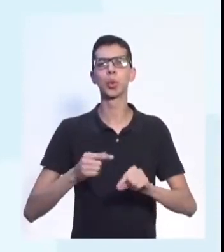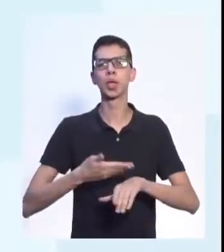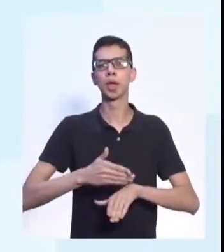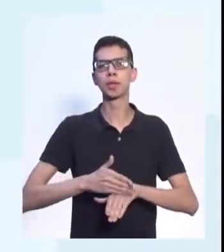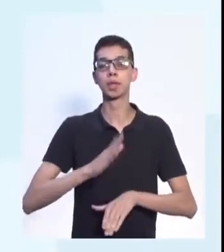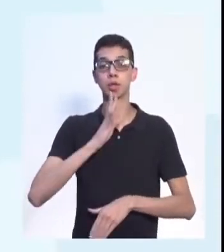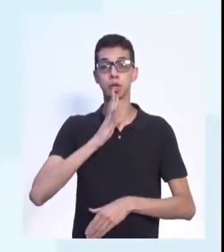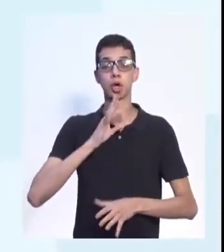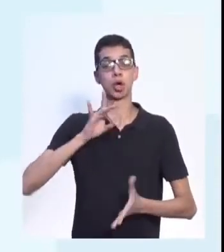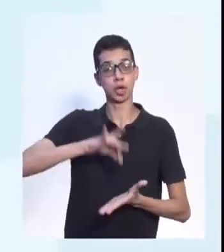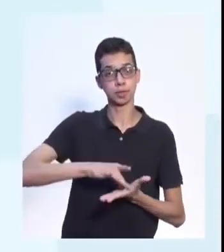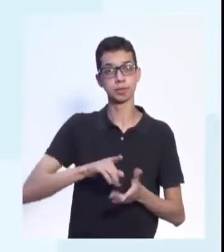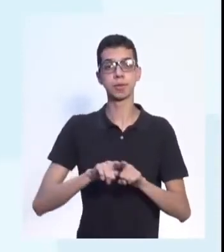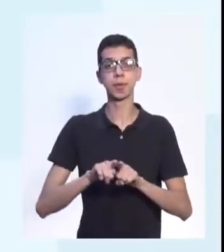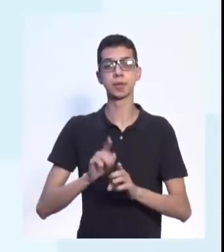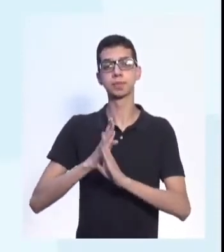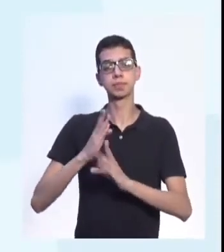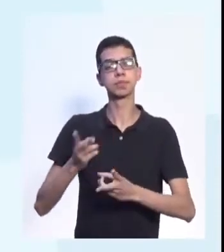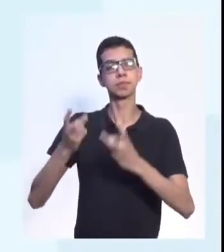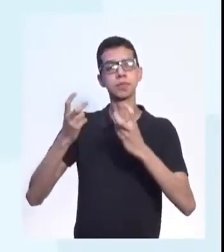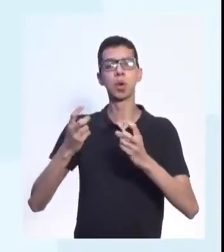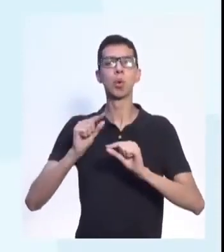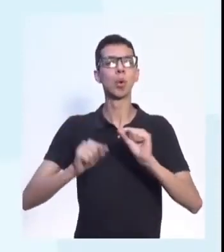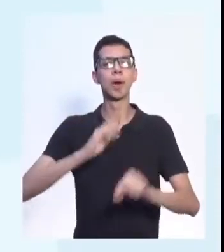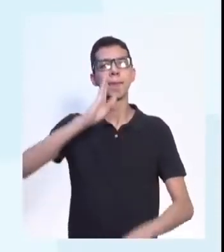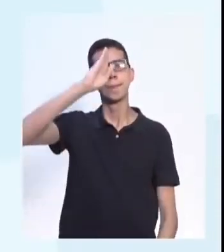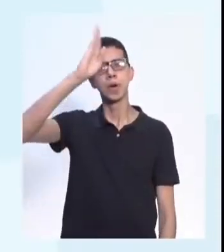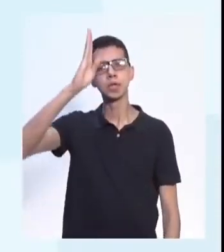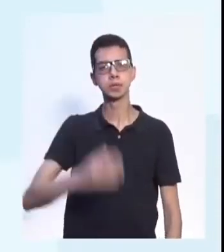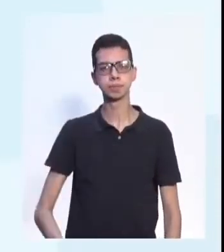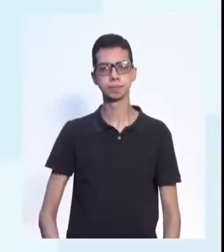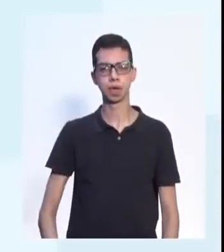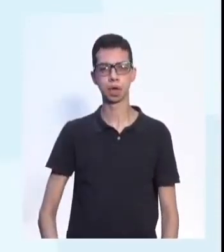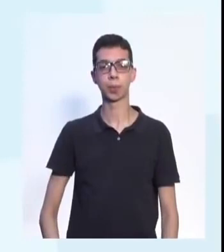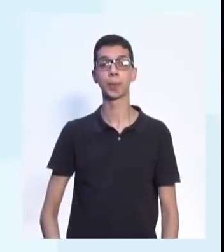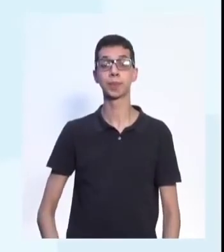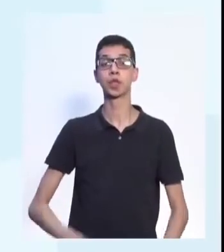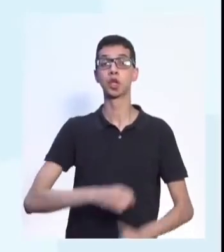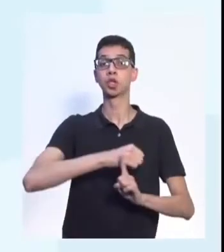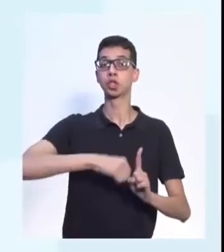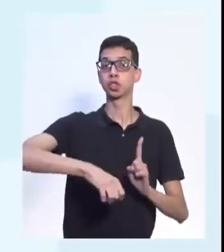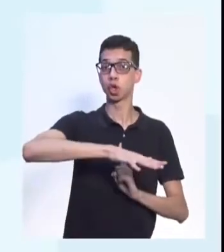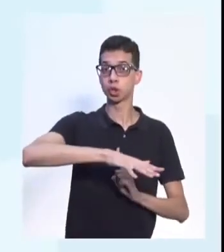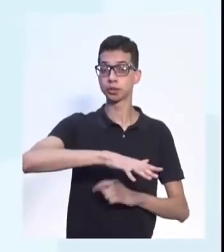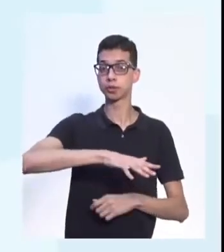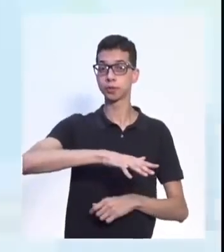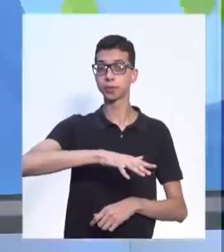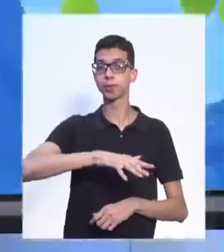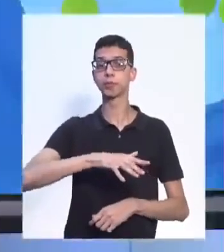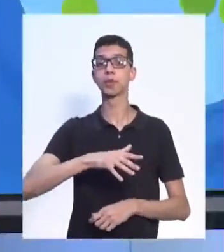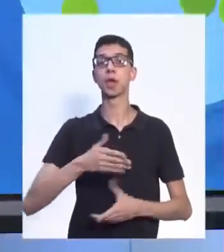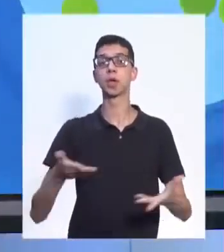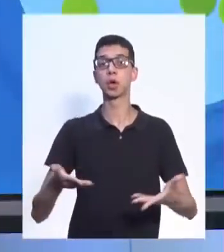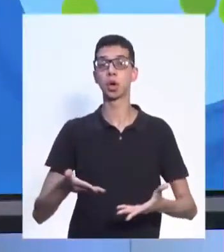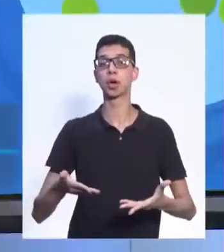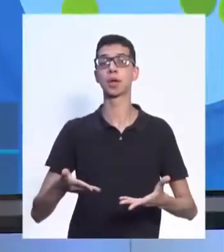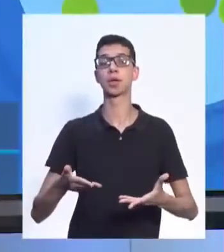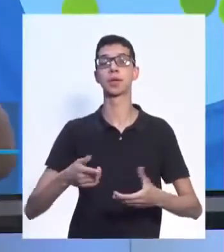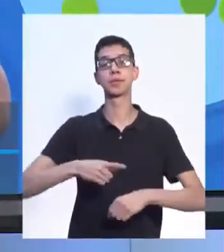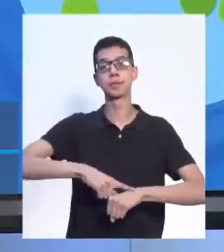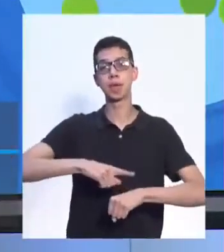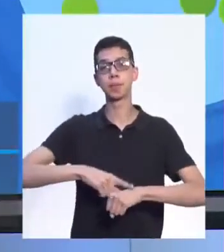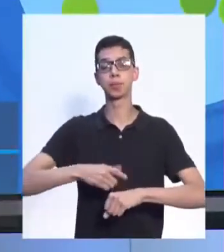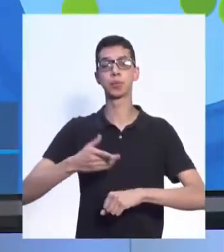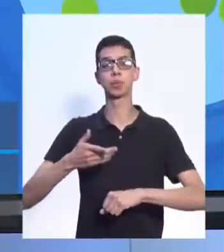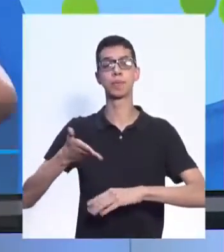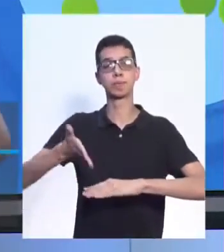e identificar algumas das principais reivindicações dos movimentos sociais modernos, tá? Hoje,